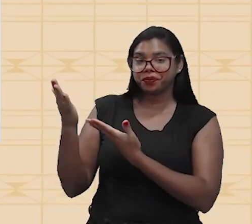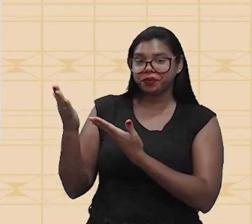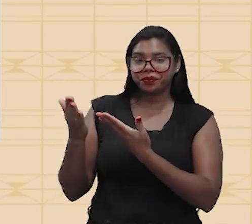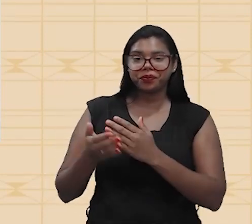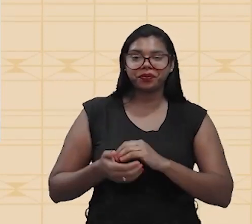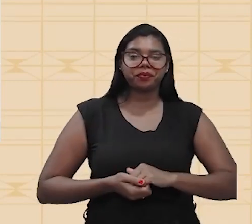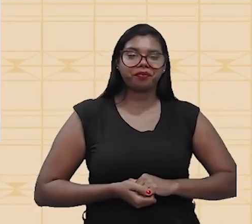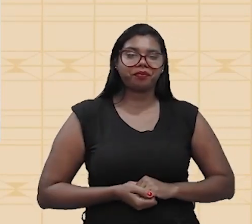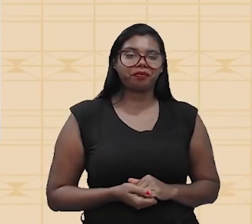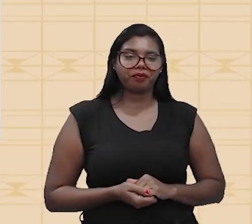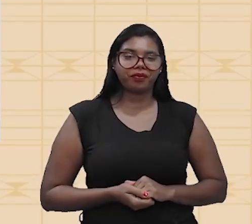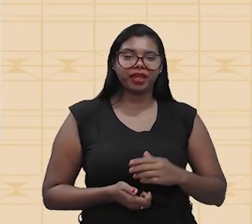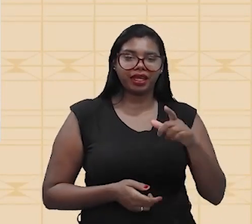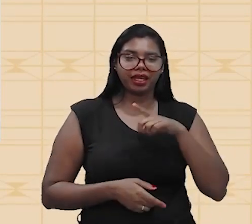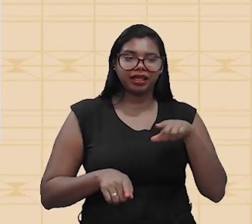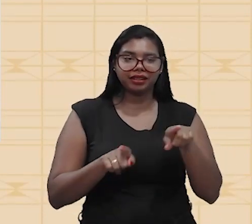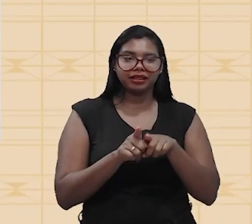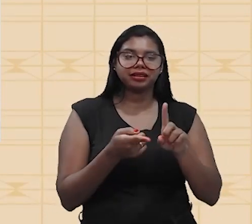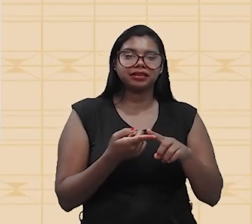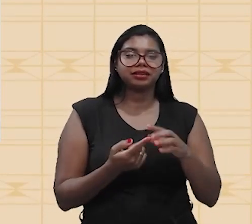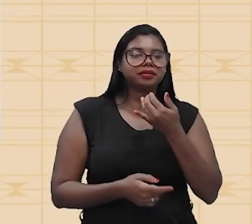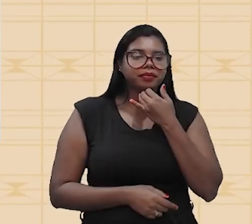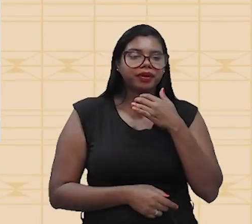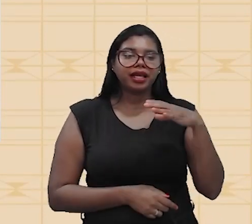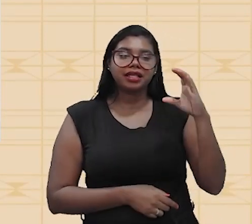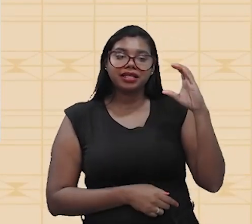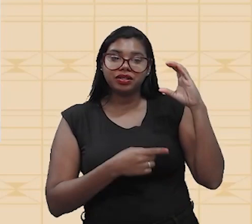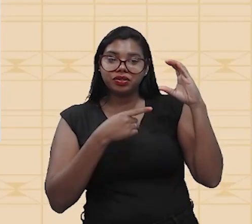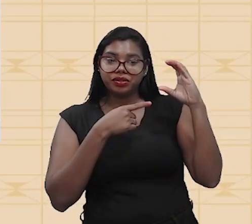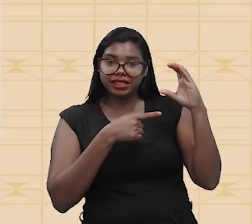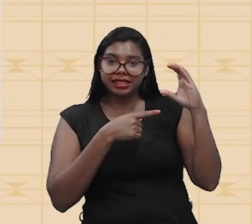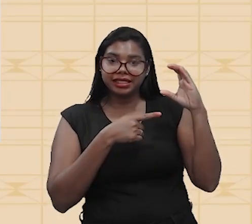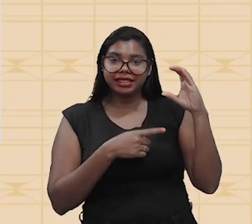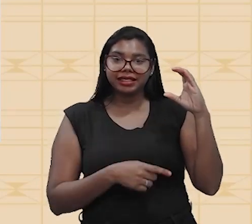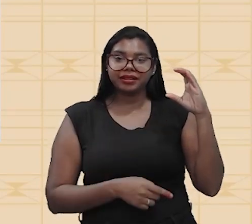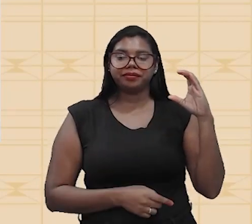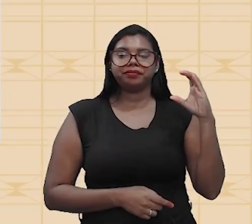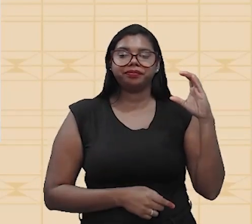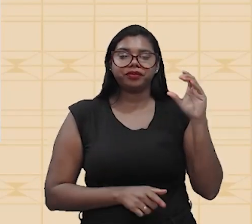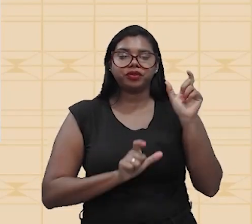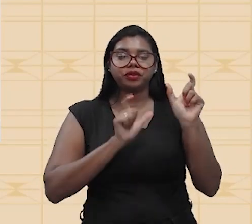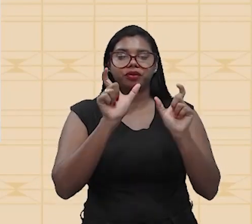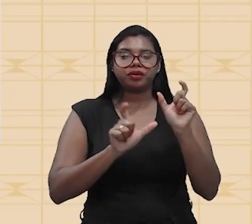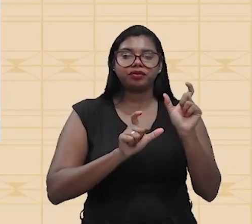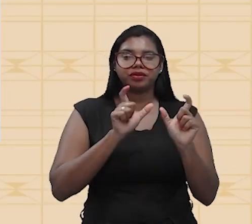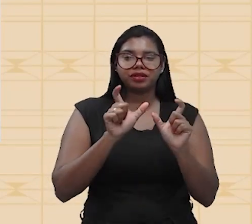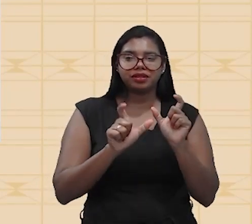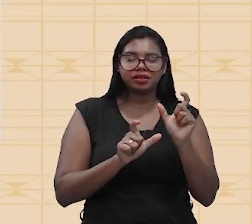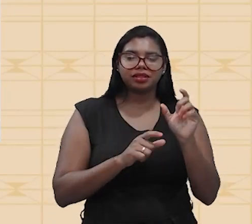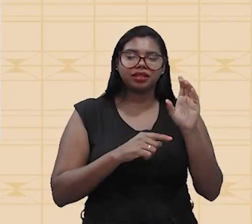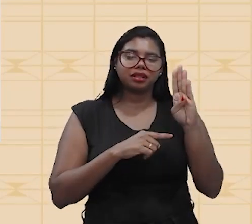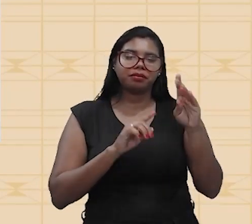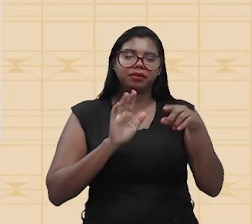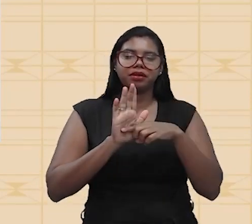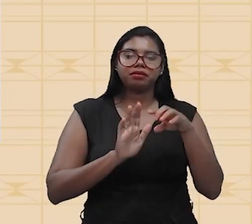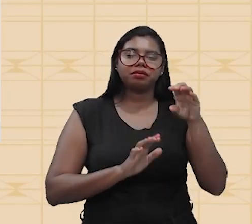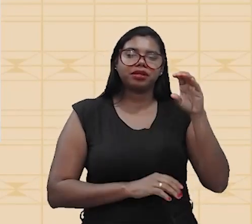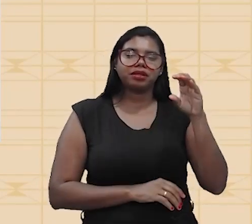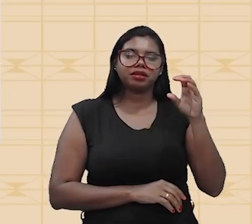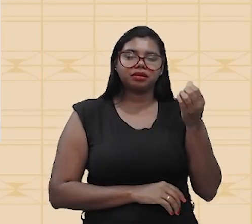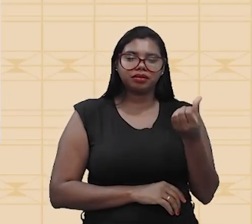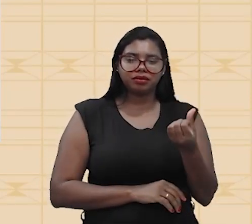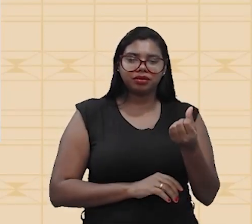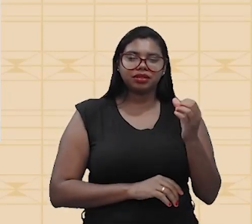eu tenho, termo C igual a 8, coeficiente A 1, B menos 6, C 8, delta